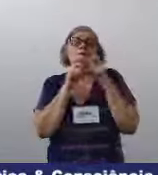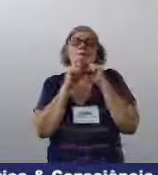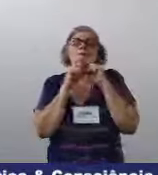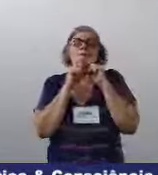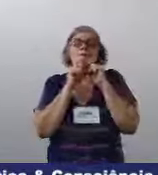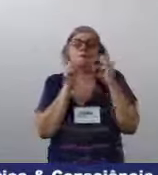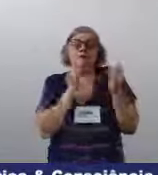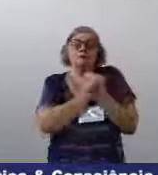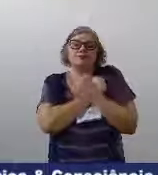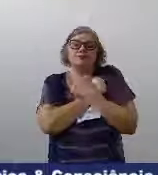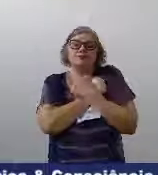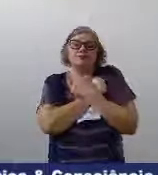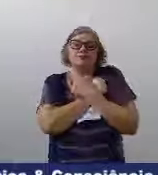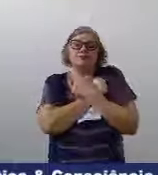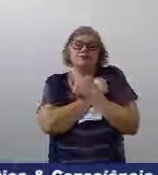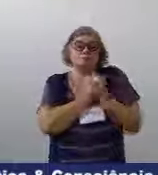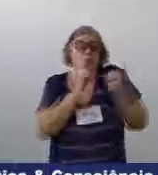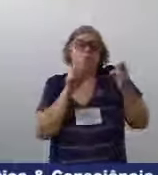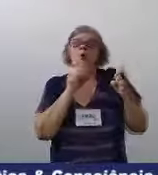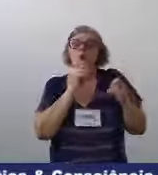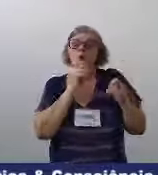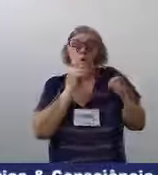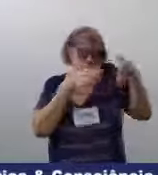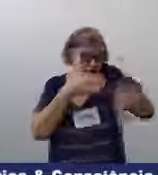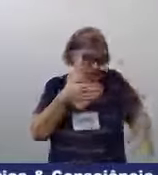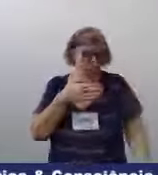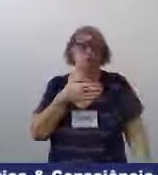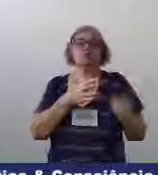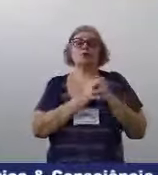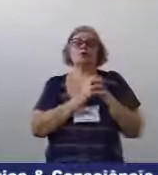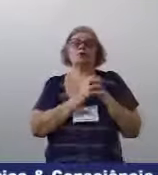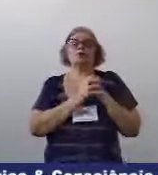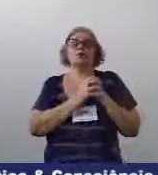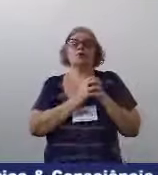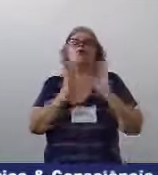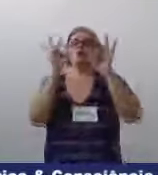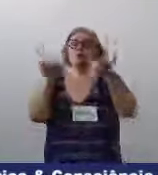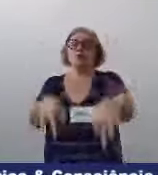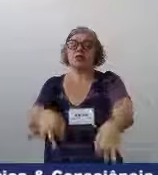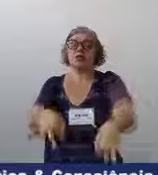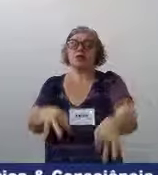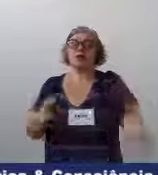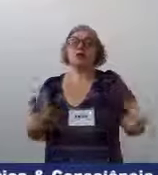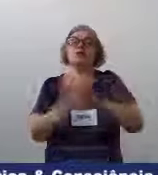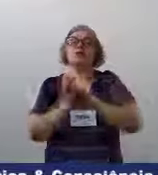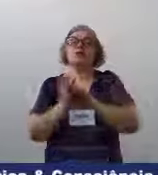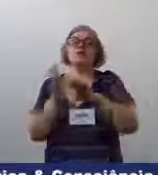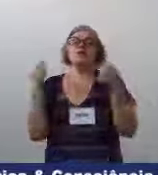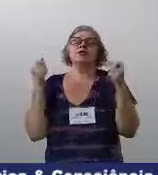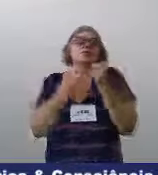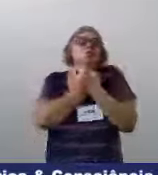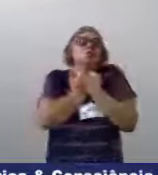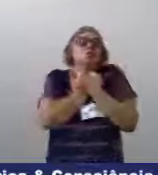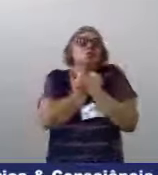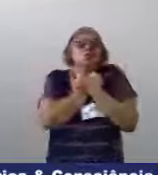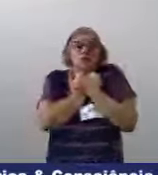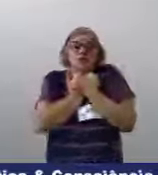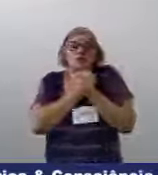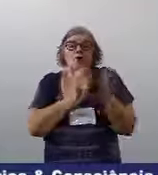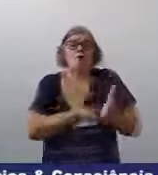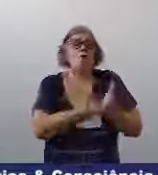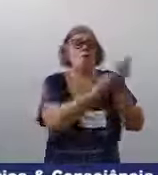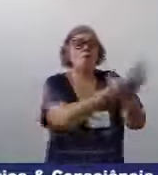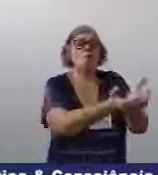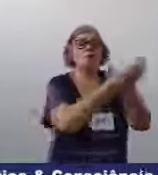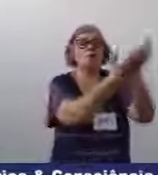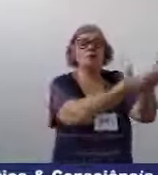se o gelo afundasse, se formaria uma camada e iria para o fundo. Outra camada e iria para o fundo. Resultado, até o fim do inverno,